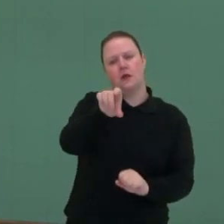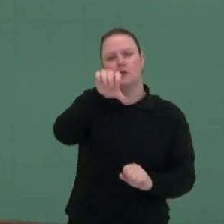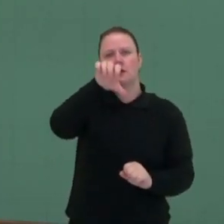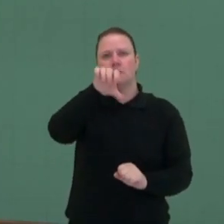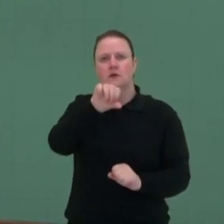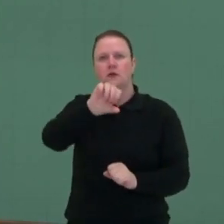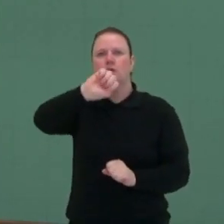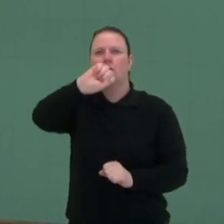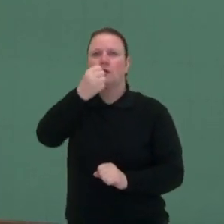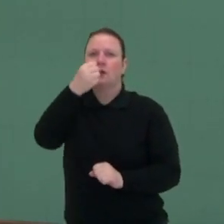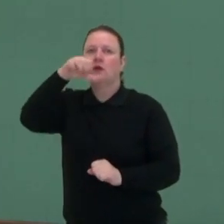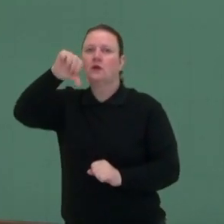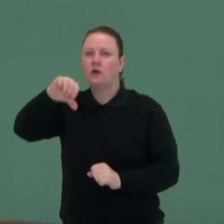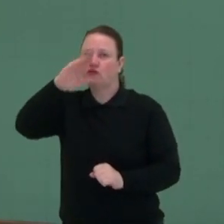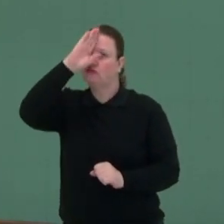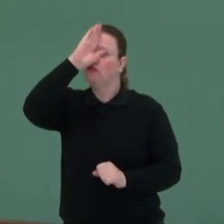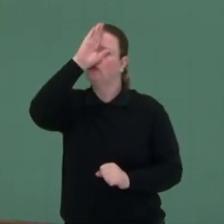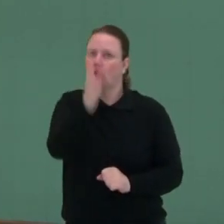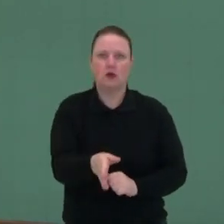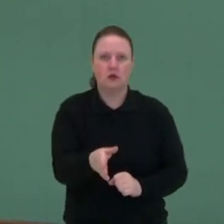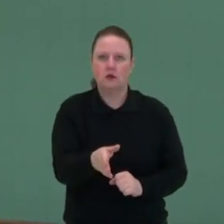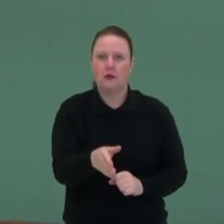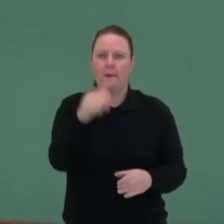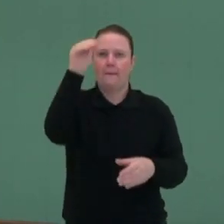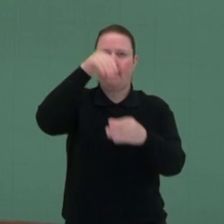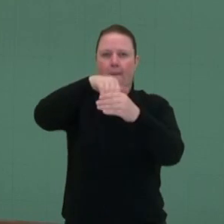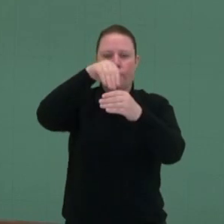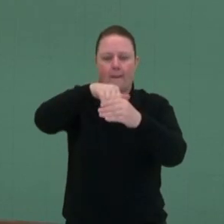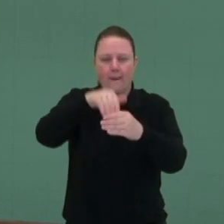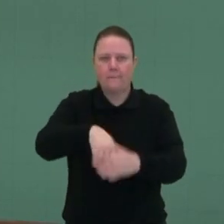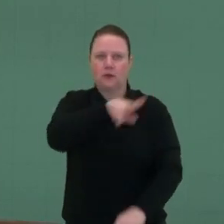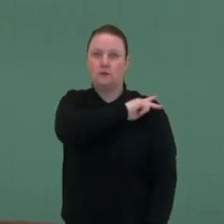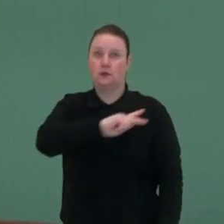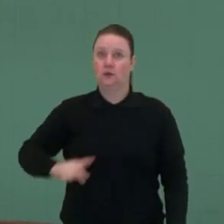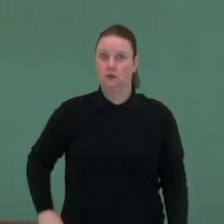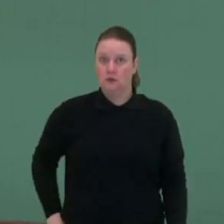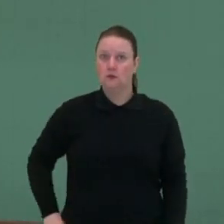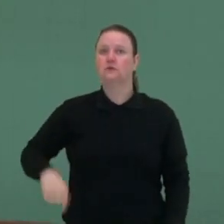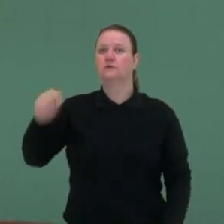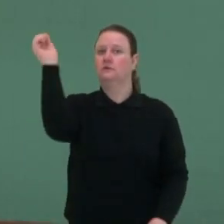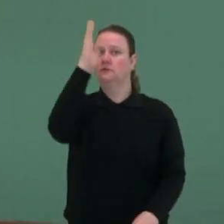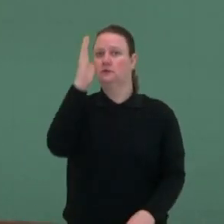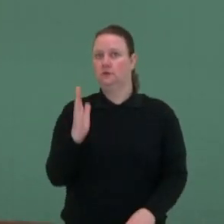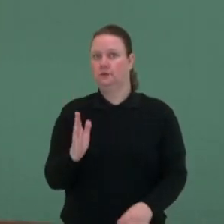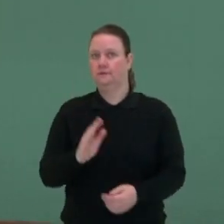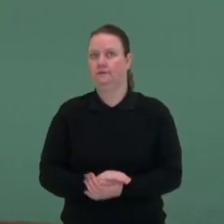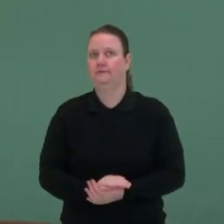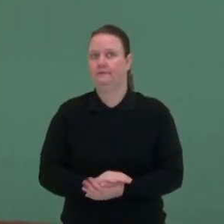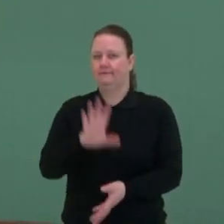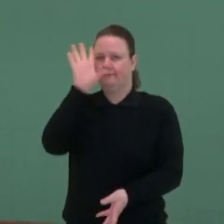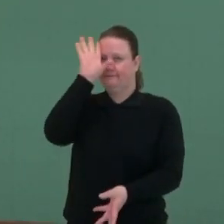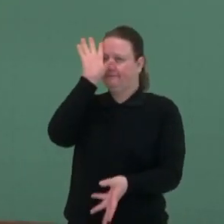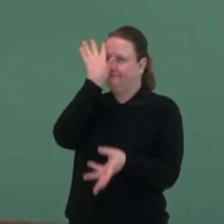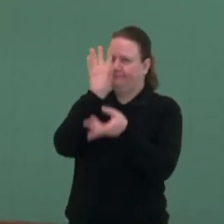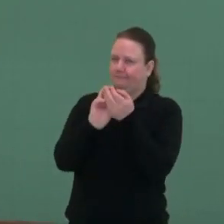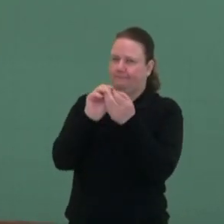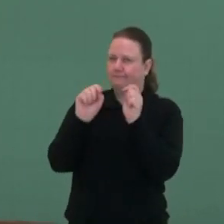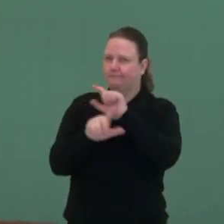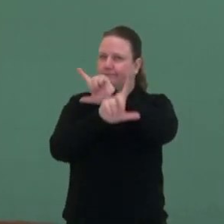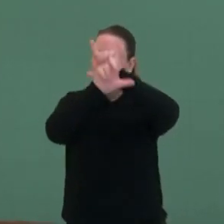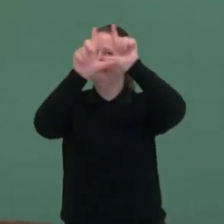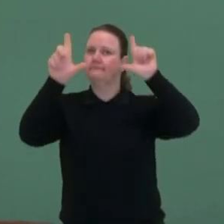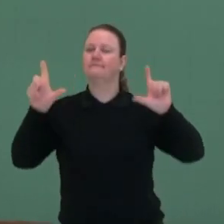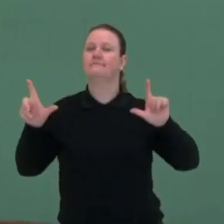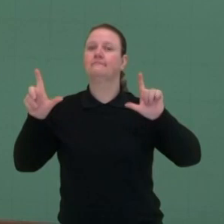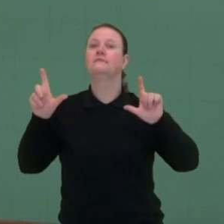1989, eleições diretas para presidente da República. E claro, para entendermos a eleição de